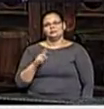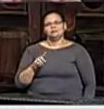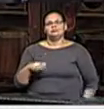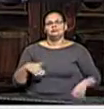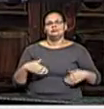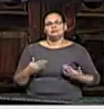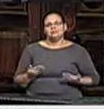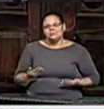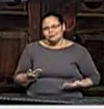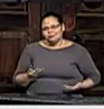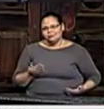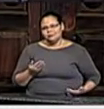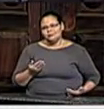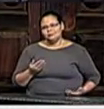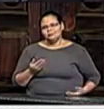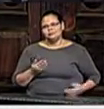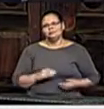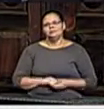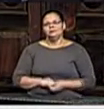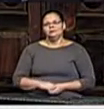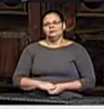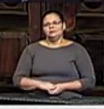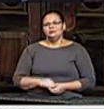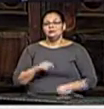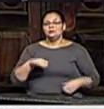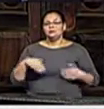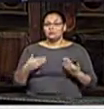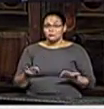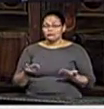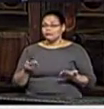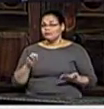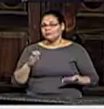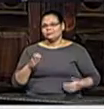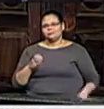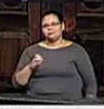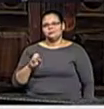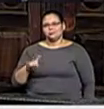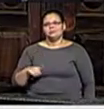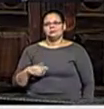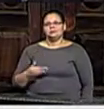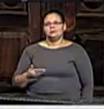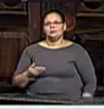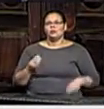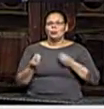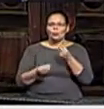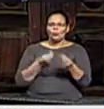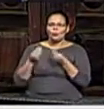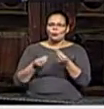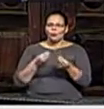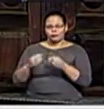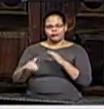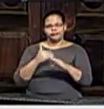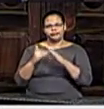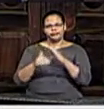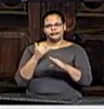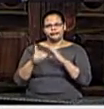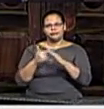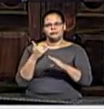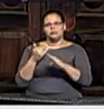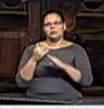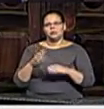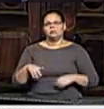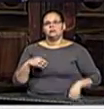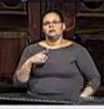zelo pelos dinheiros públicos. Então é isso que acontece. Como é que manda para cá, nobre